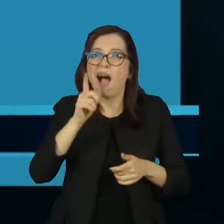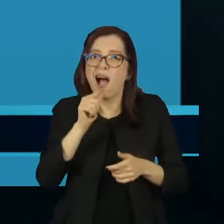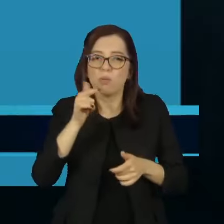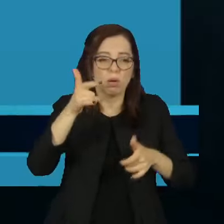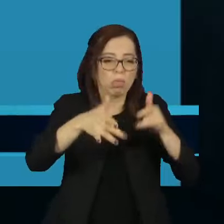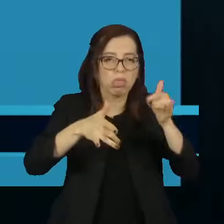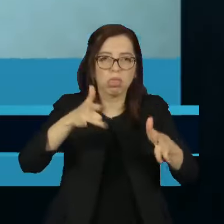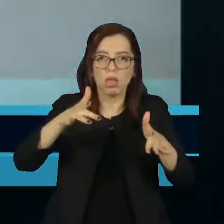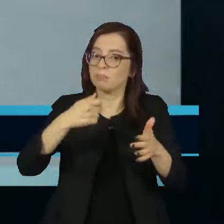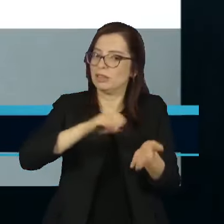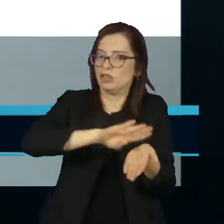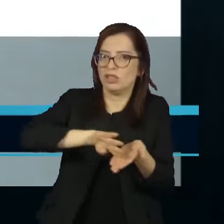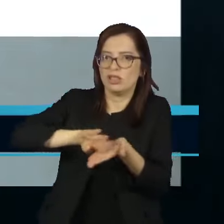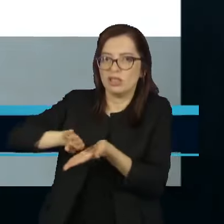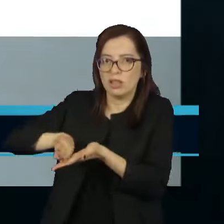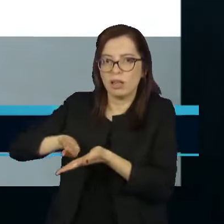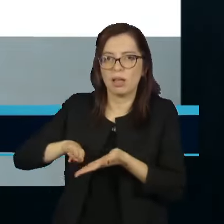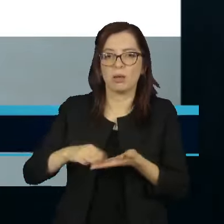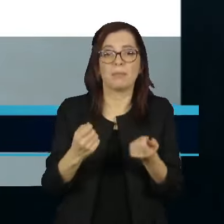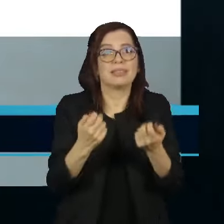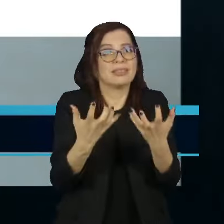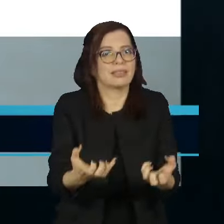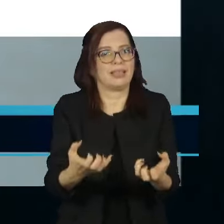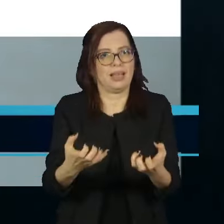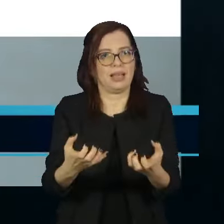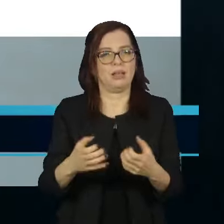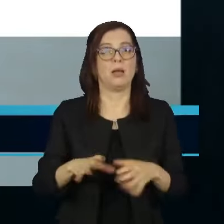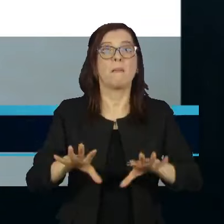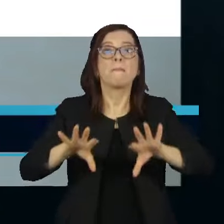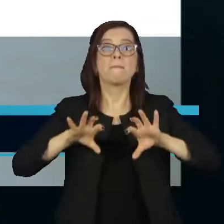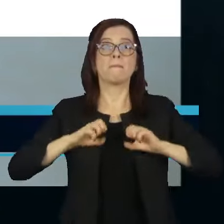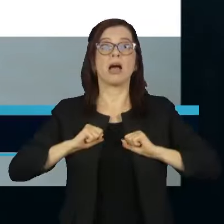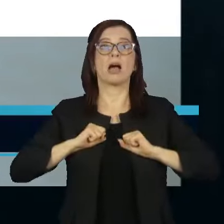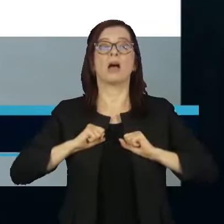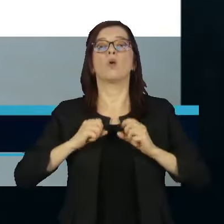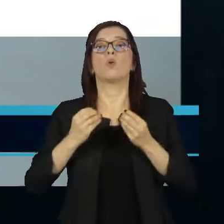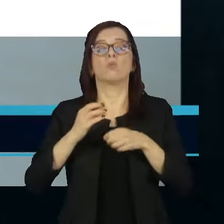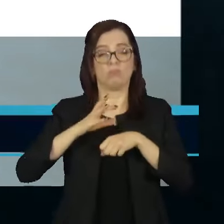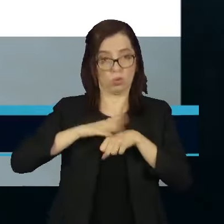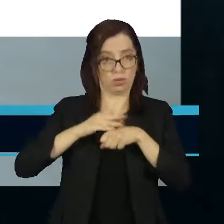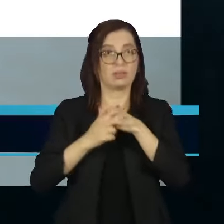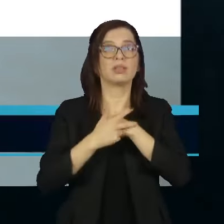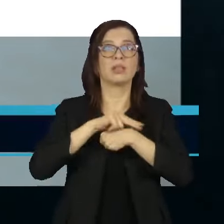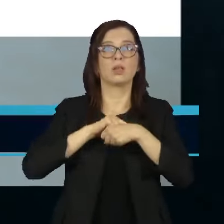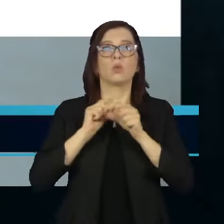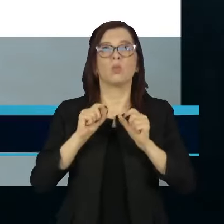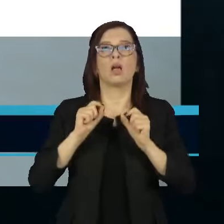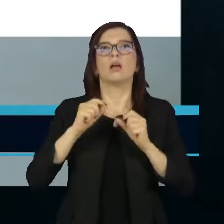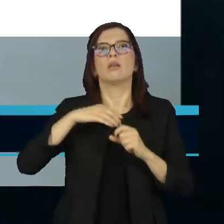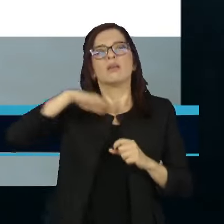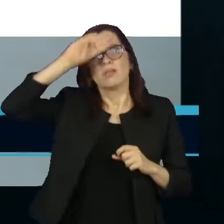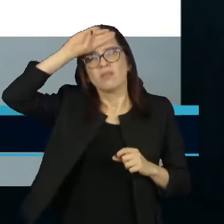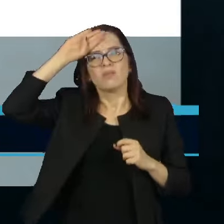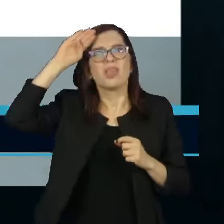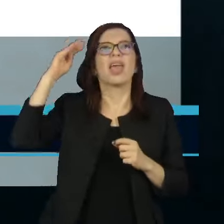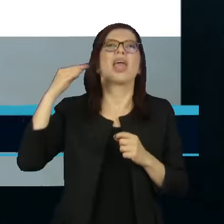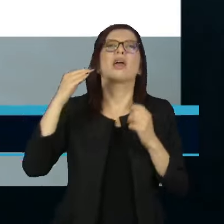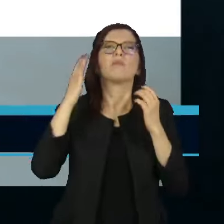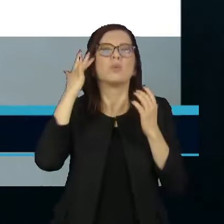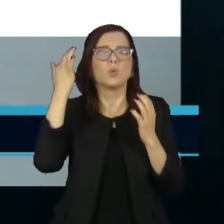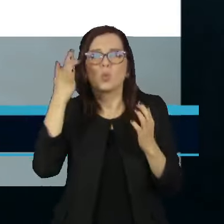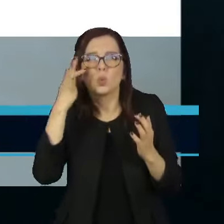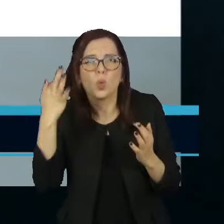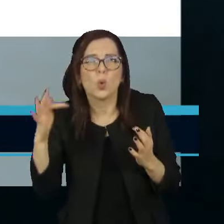poder público. Os sintomas da doença são febre alta, dor atrás dos olhos, na cabeça, nos músculos e no